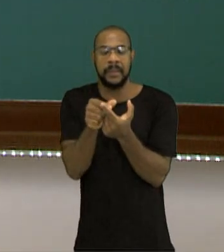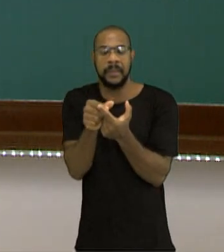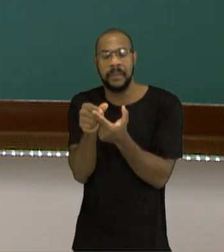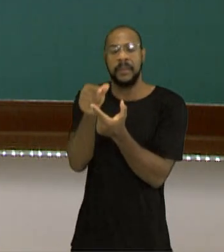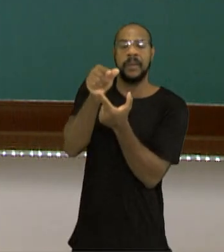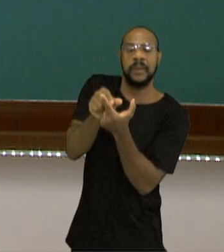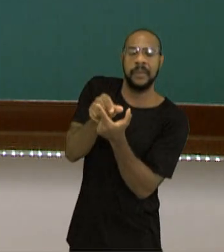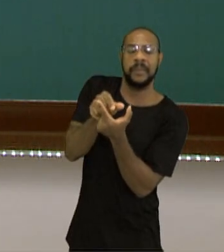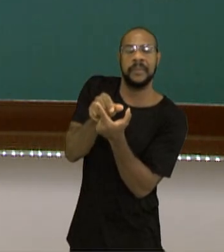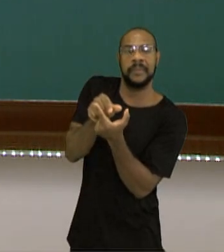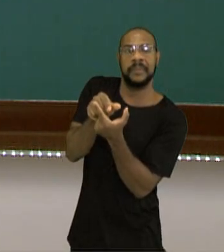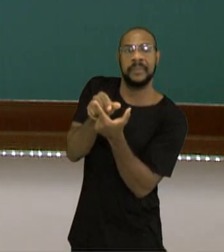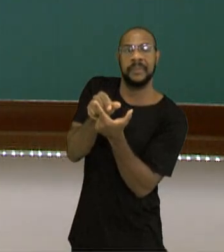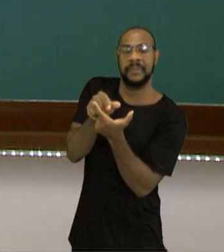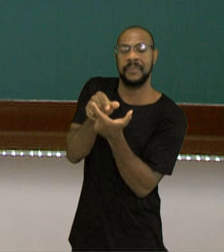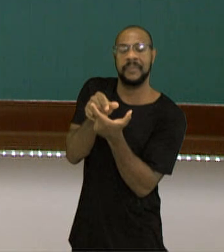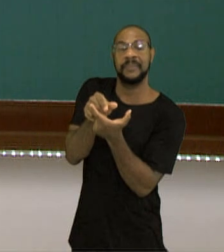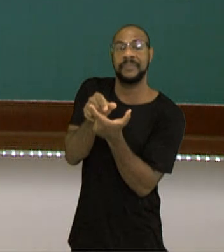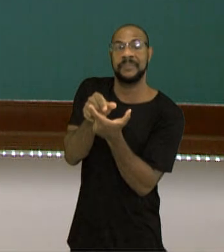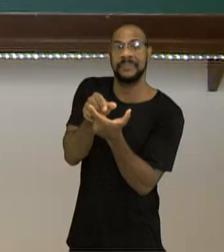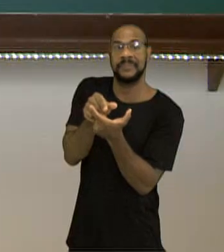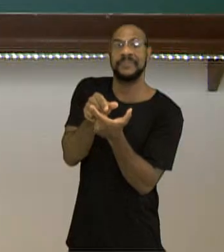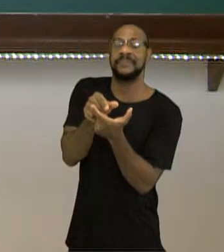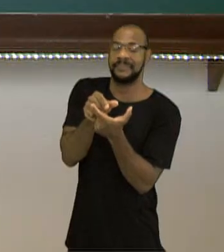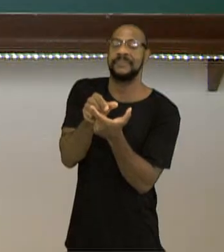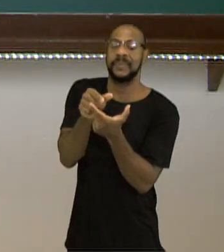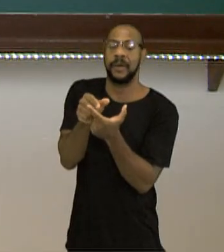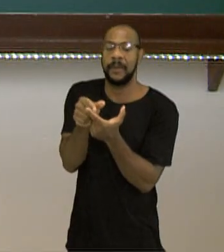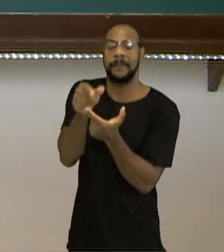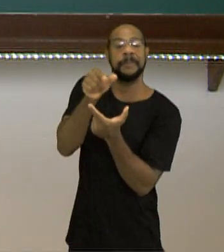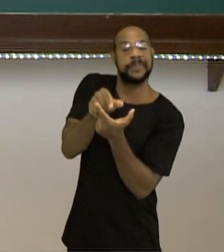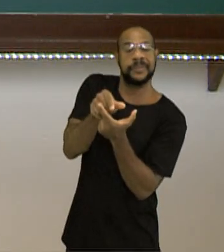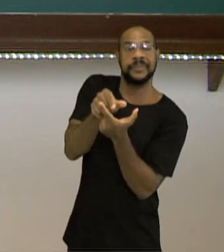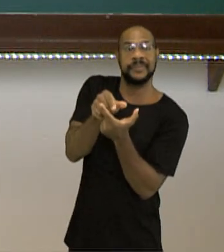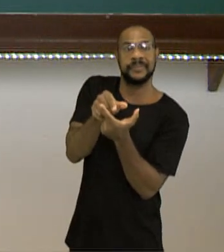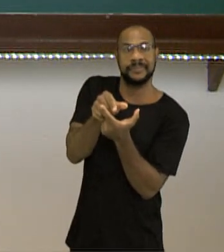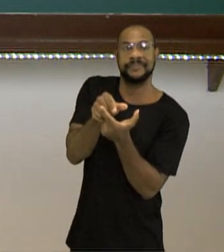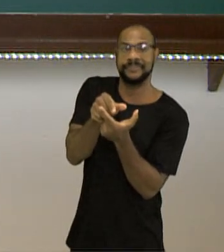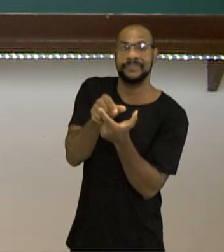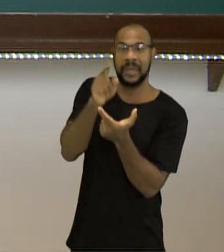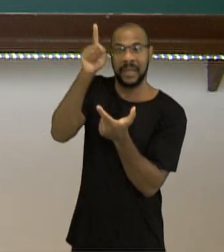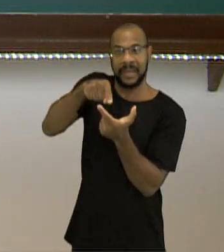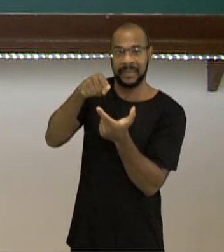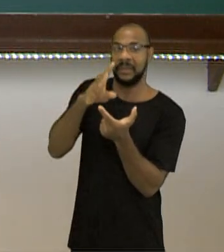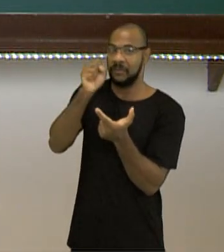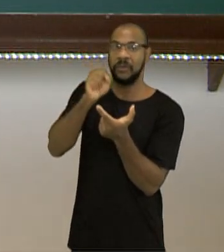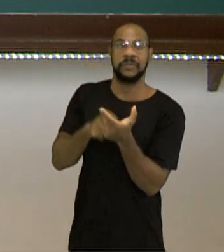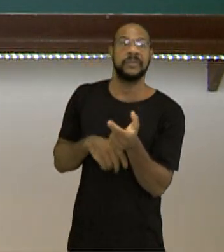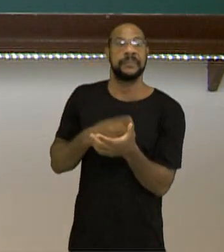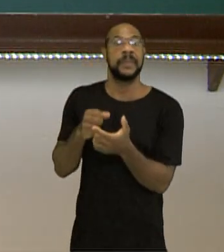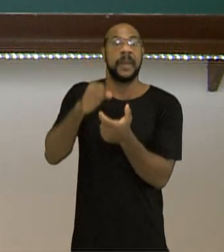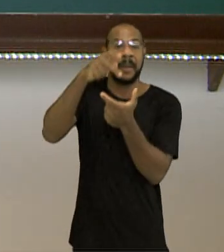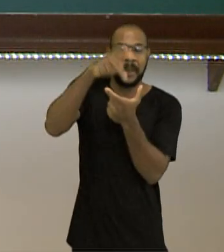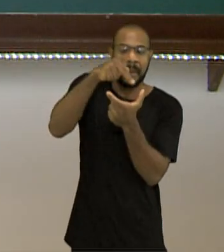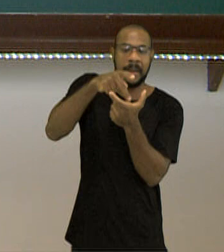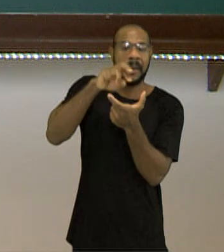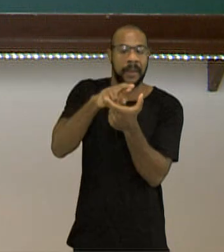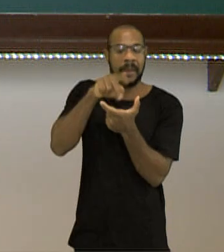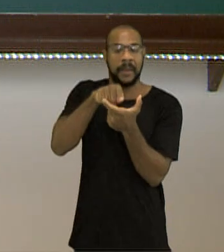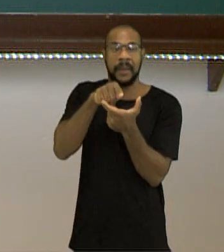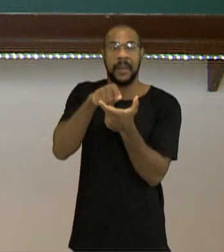Olha, caráter, tórax, tá legal? E a proparoxítona é